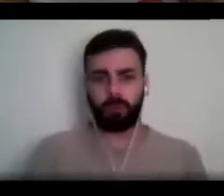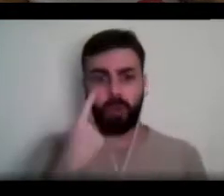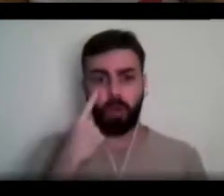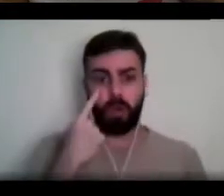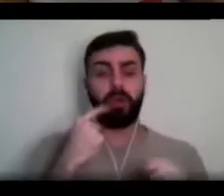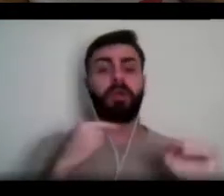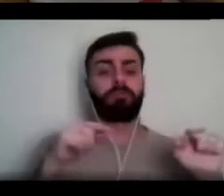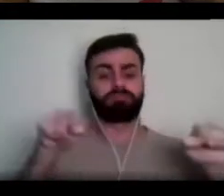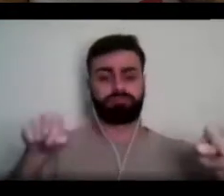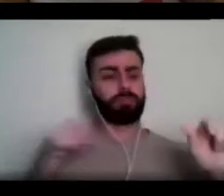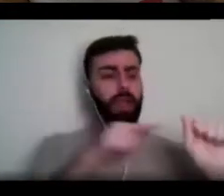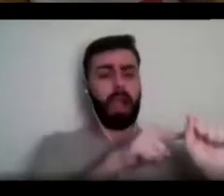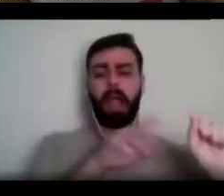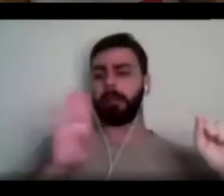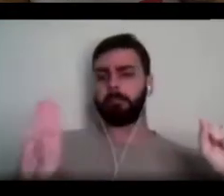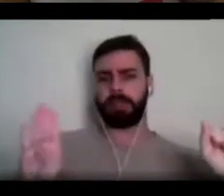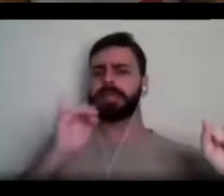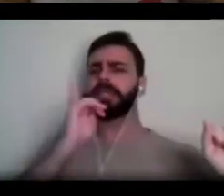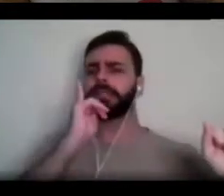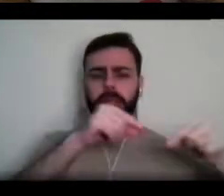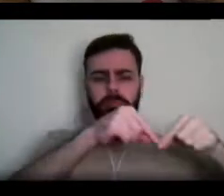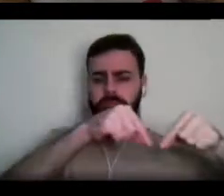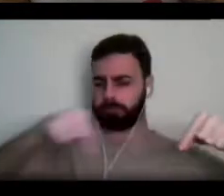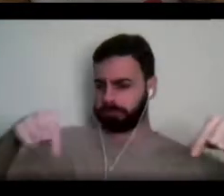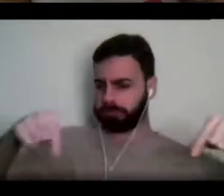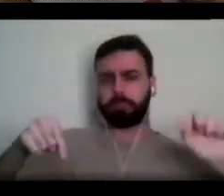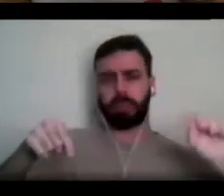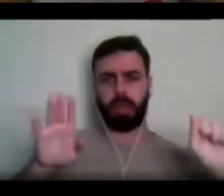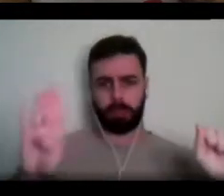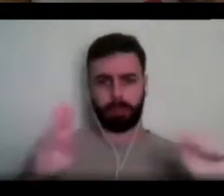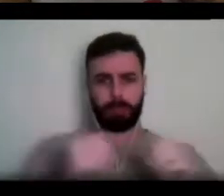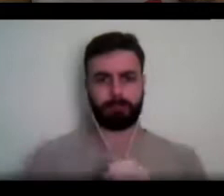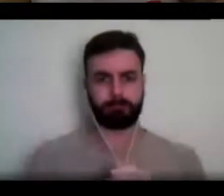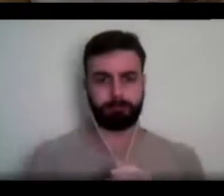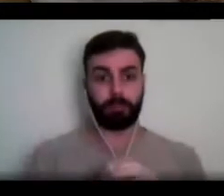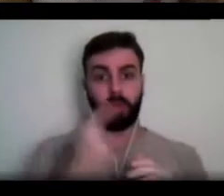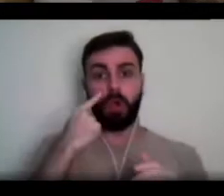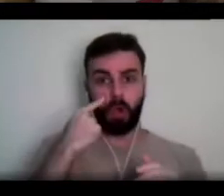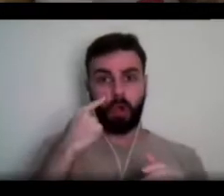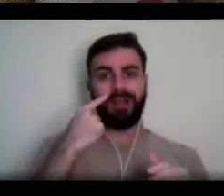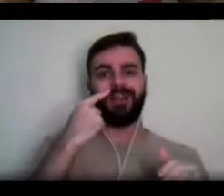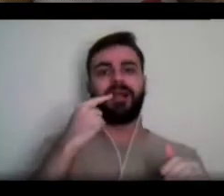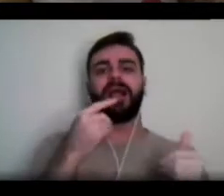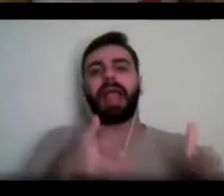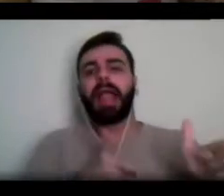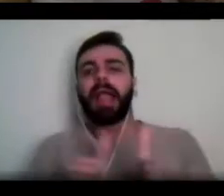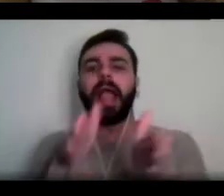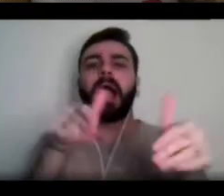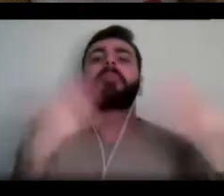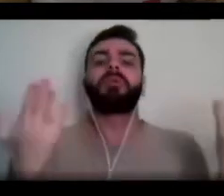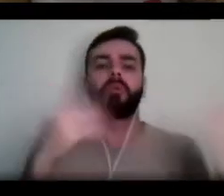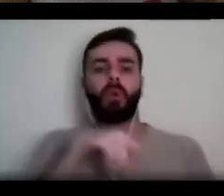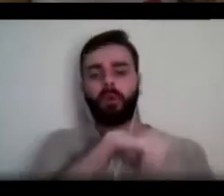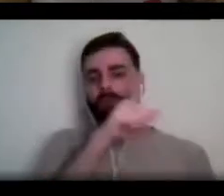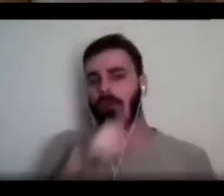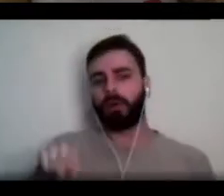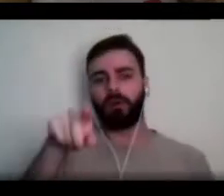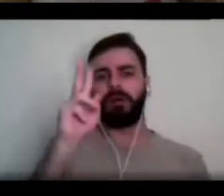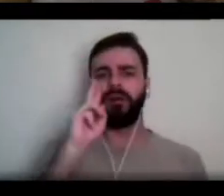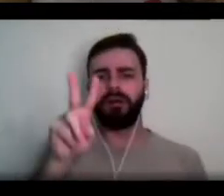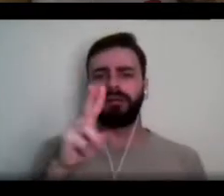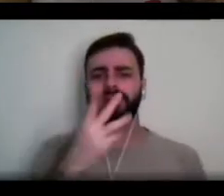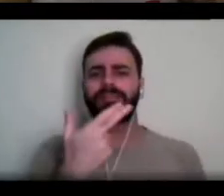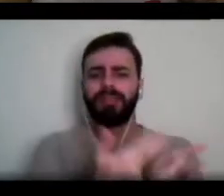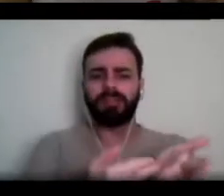Vamos supor que eu esteja num ponto A e vá para um ponto B qualquer, certo? Aí, o que acontece? Eu faço